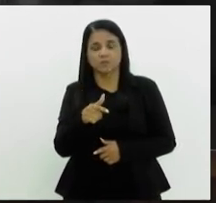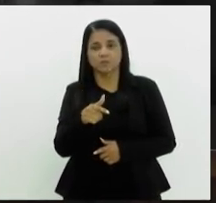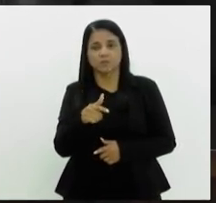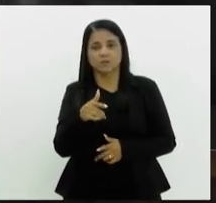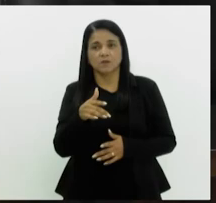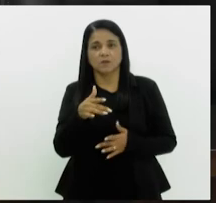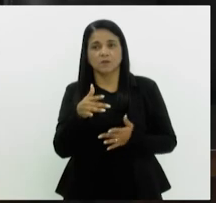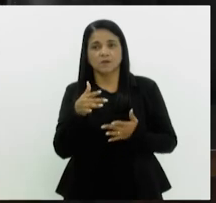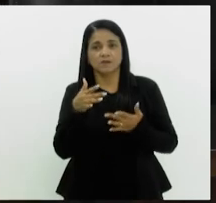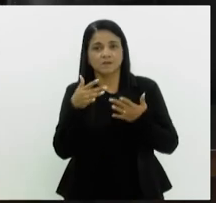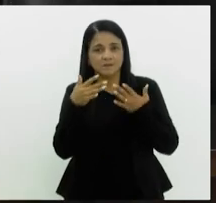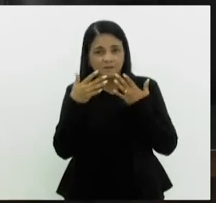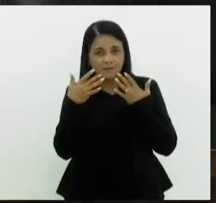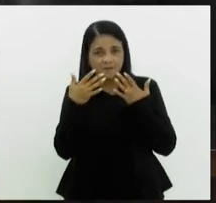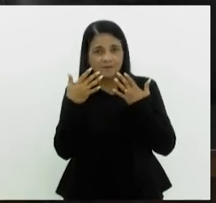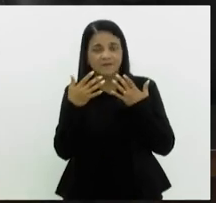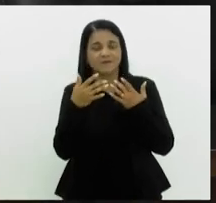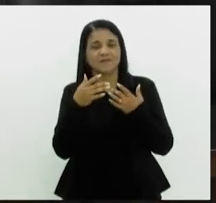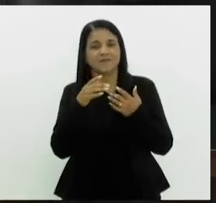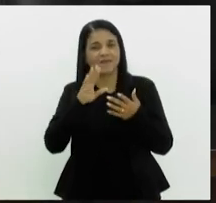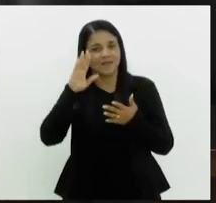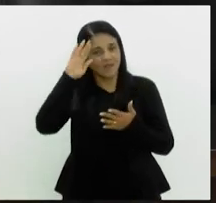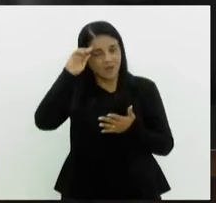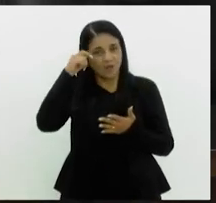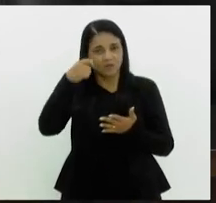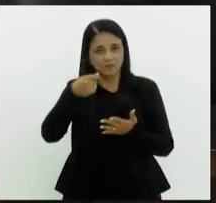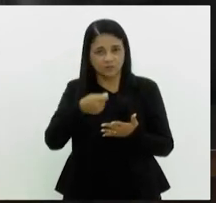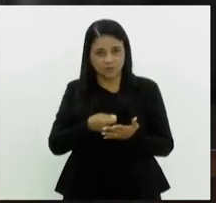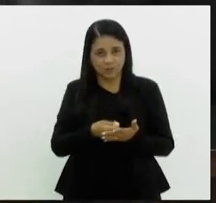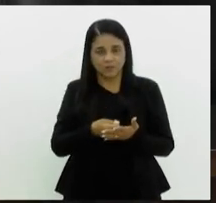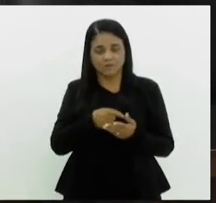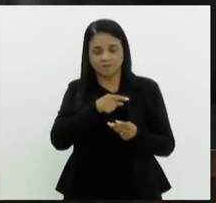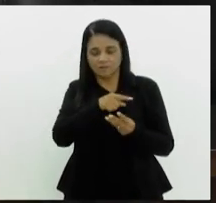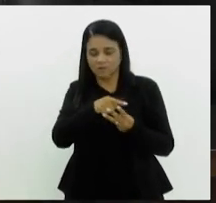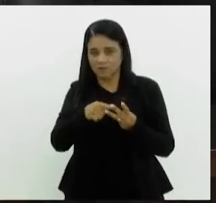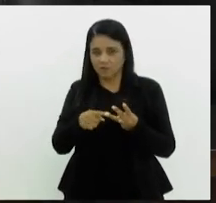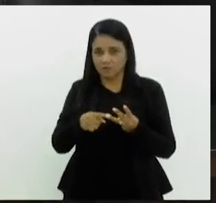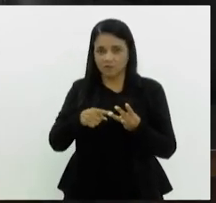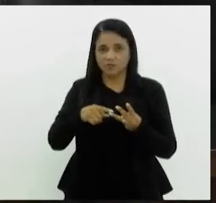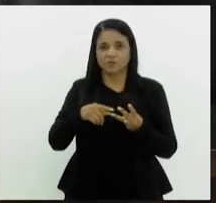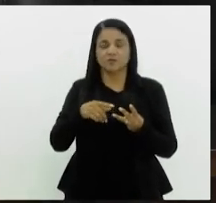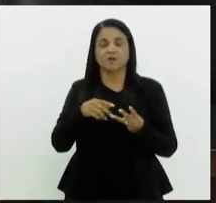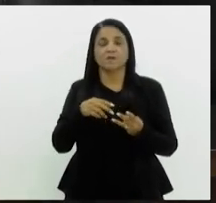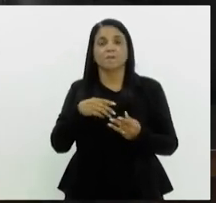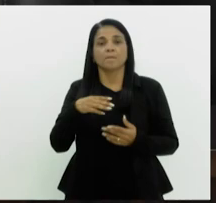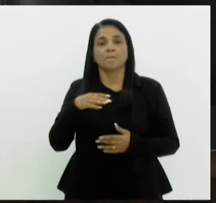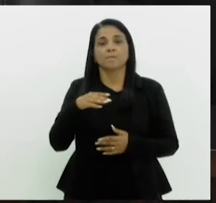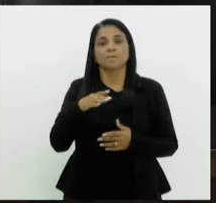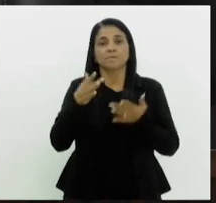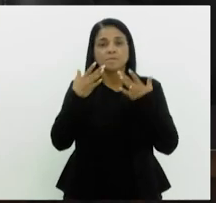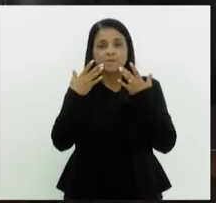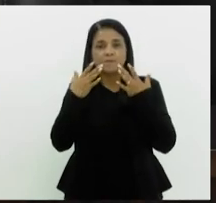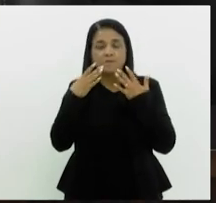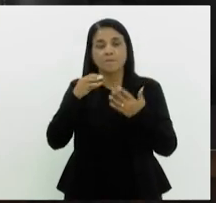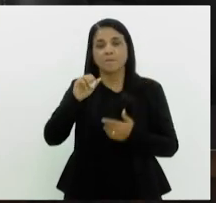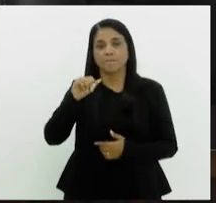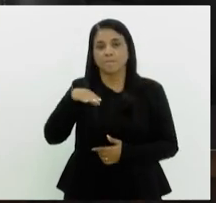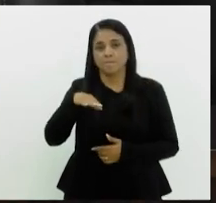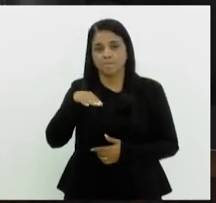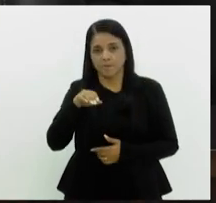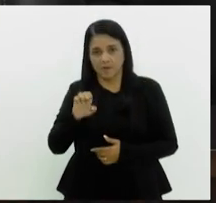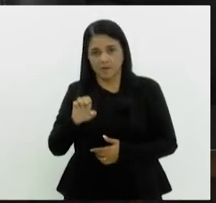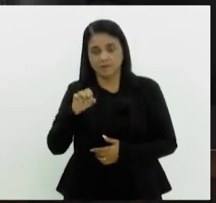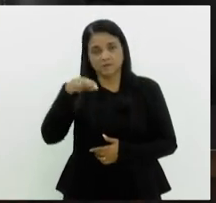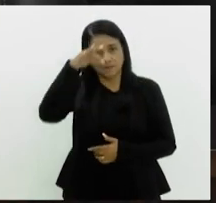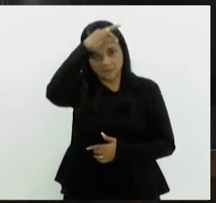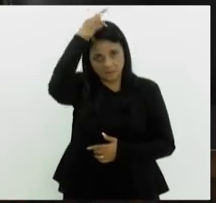a dramaturgia, a autora da trilogia As Matriarcas, com as peças Mãe de Santo, Mãe Baiana e Mãe